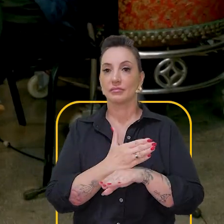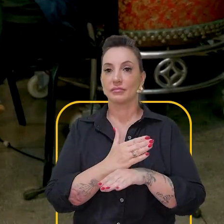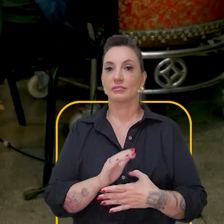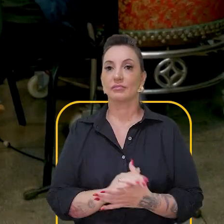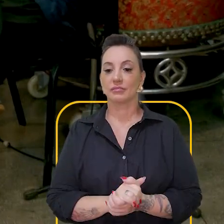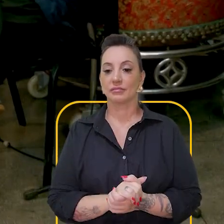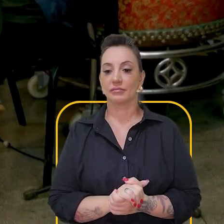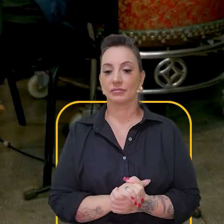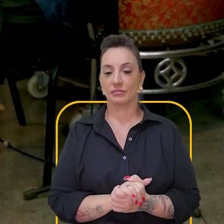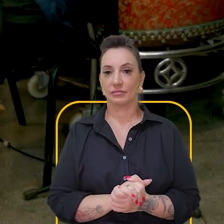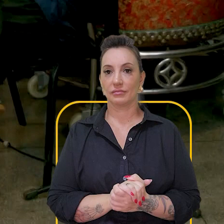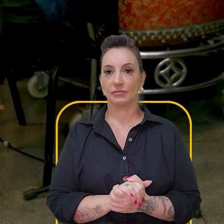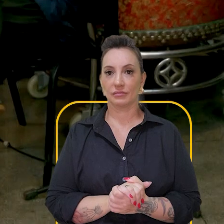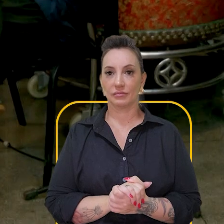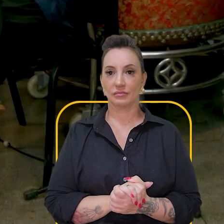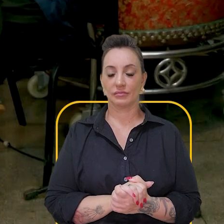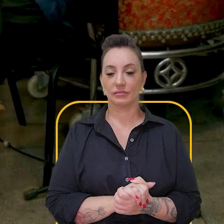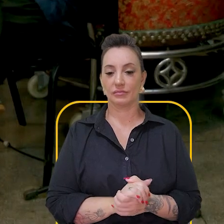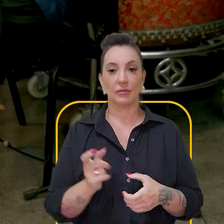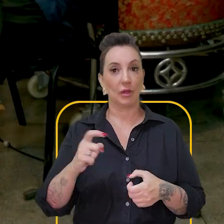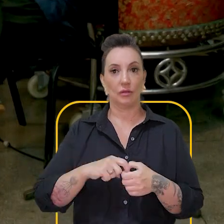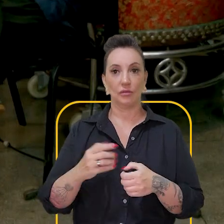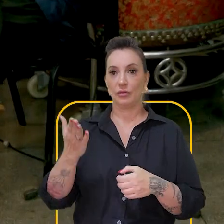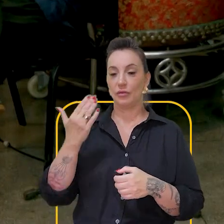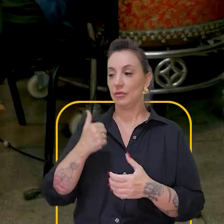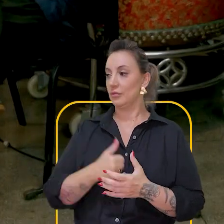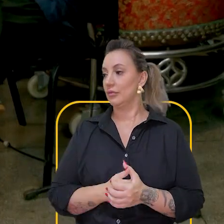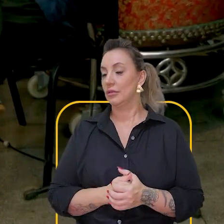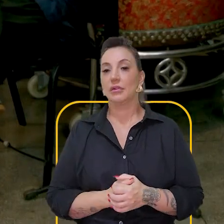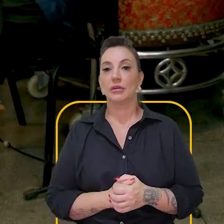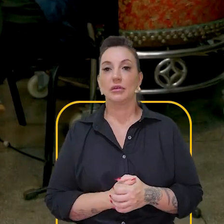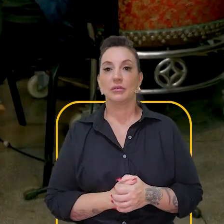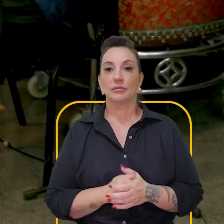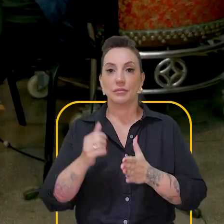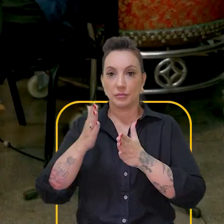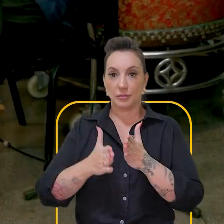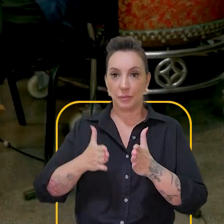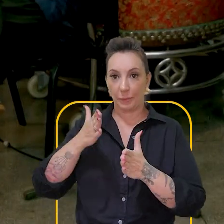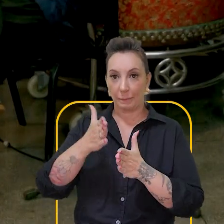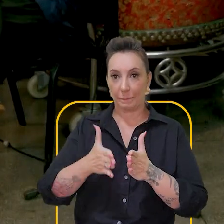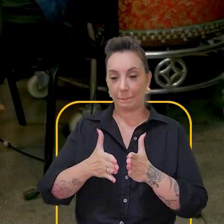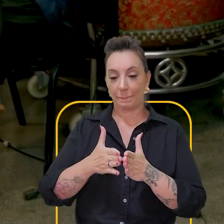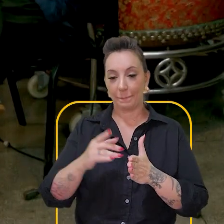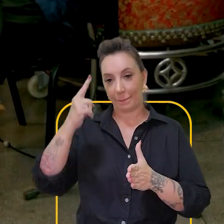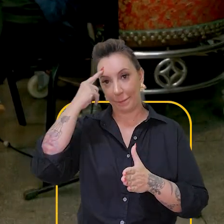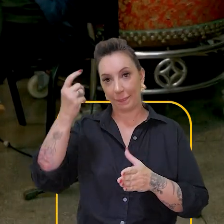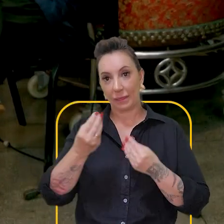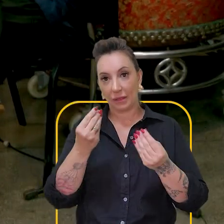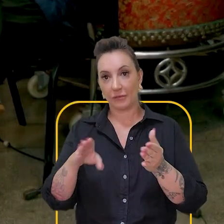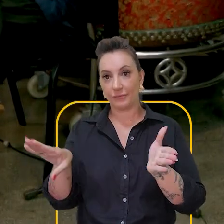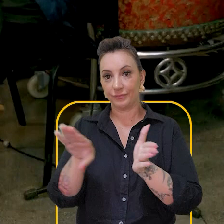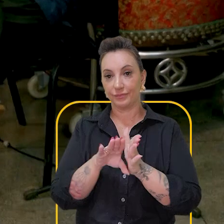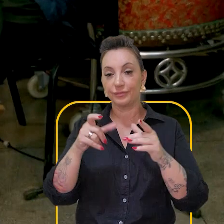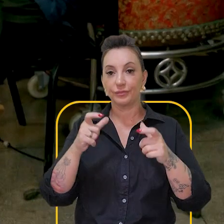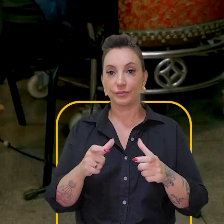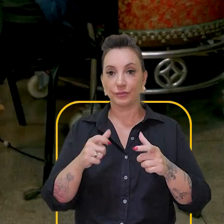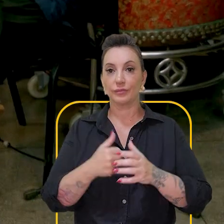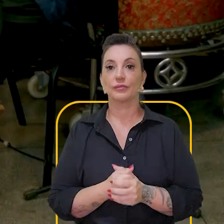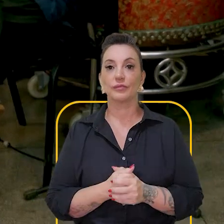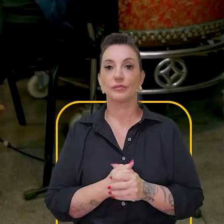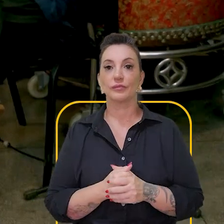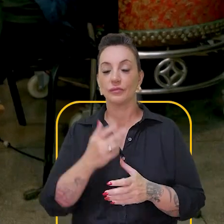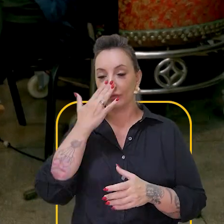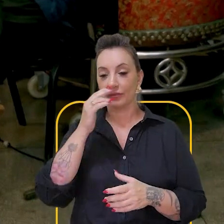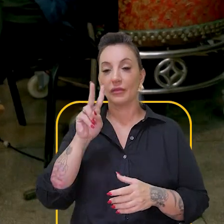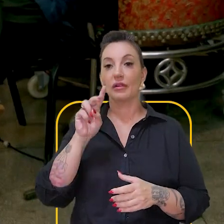uma ideia de como chegava no local sabia que ela que era na Vila Mariana desci na estação da Luz nunca tinha pego metrô na minha vida não precisava